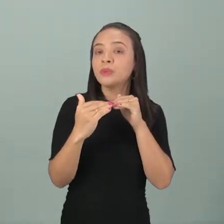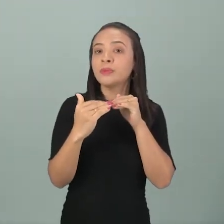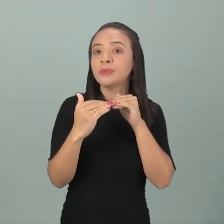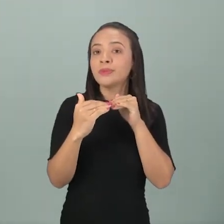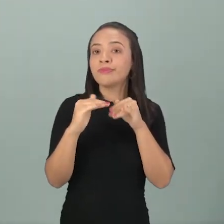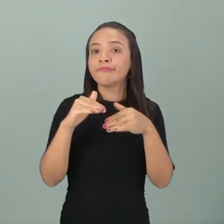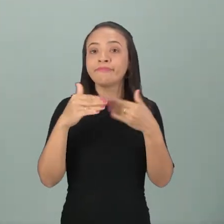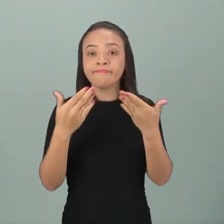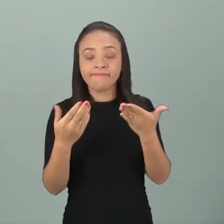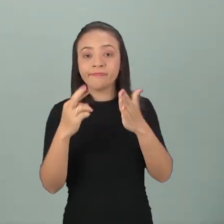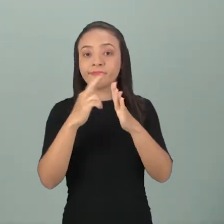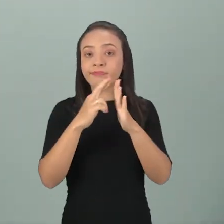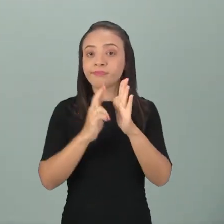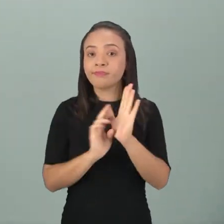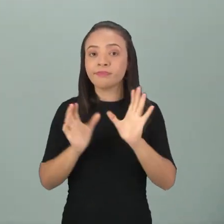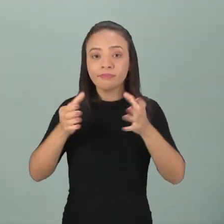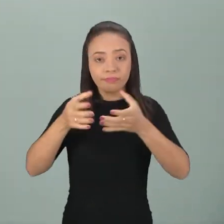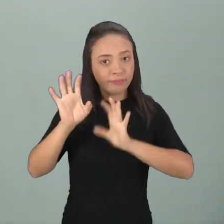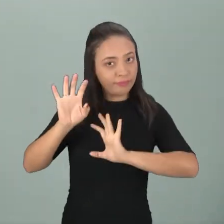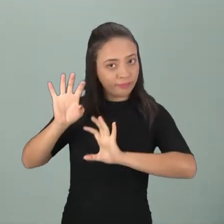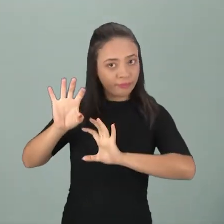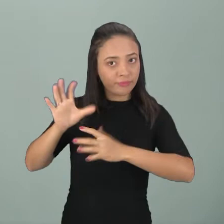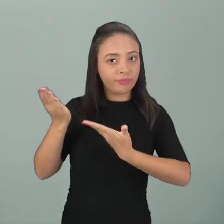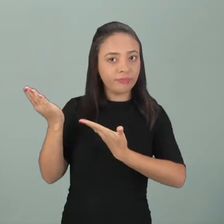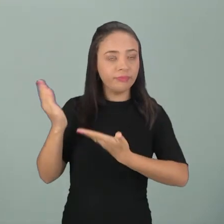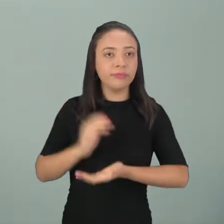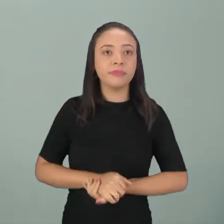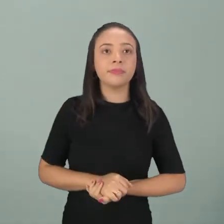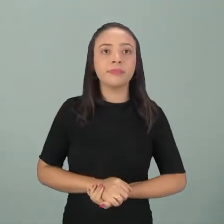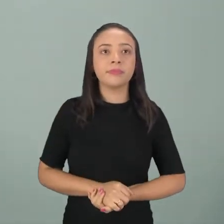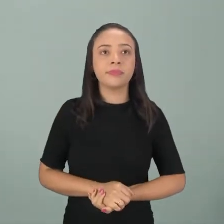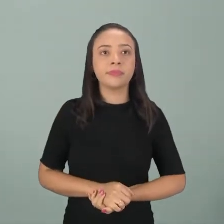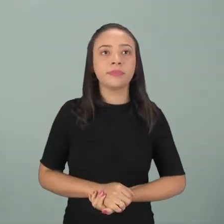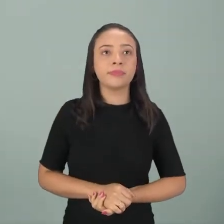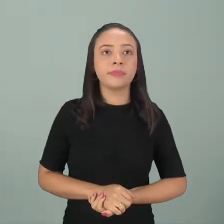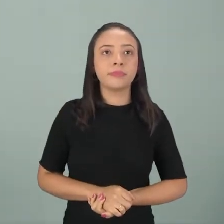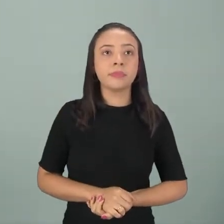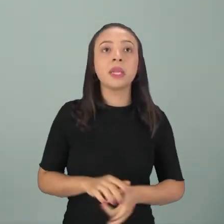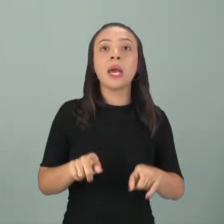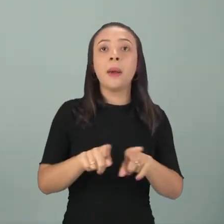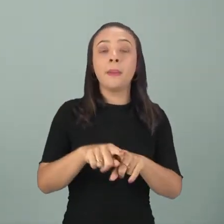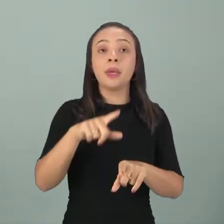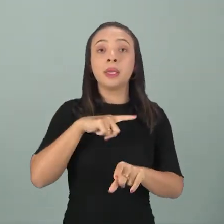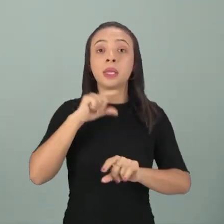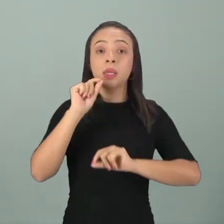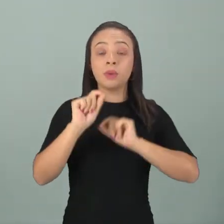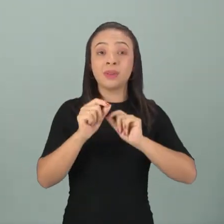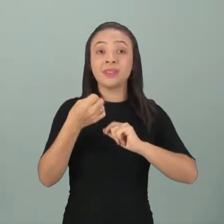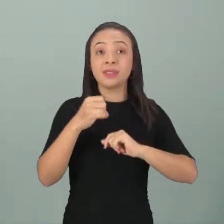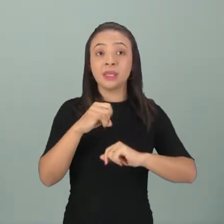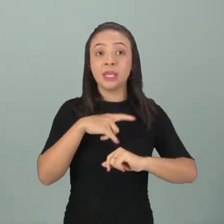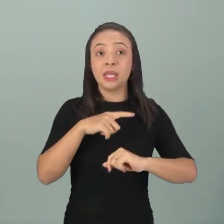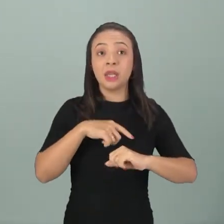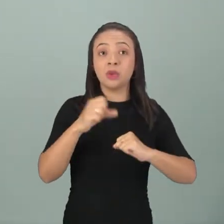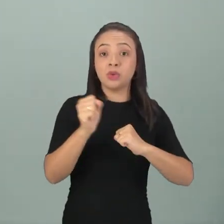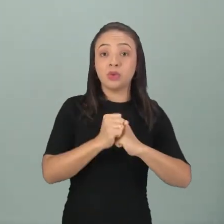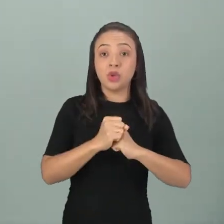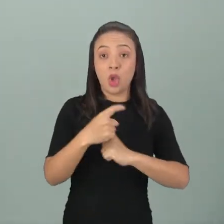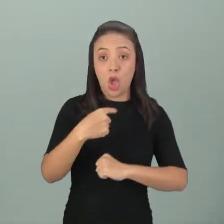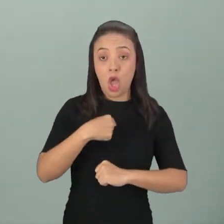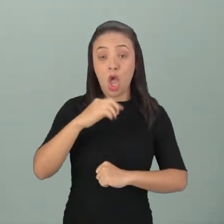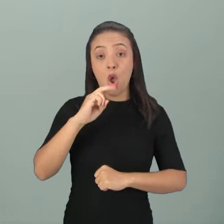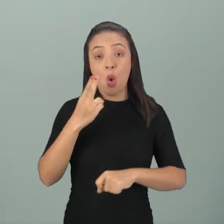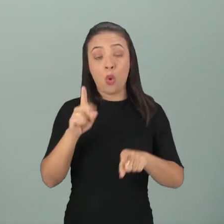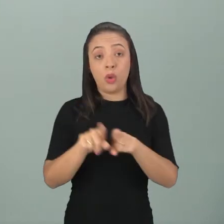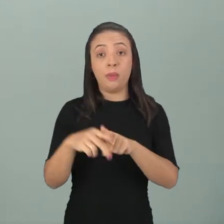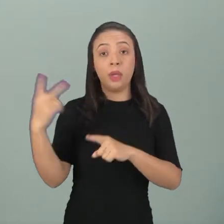Então, a regra geral é essa, ok? E aí nós vamos ter o quê? Havendo o sujeito. Eu ou nós,